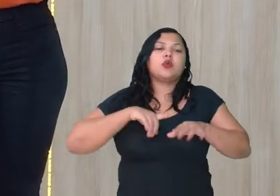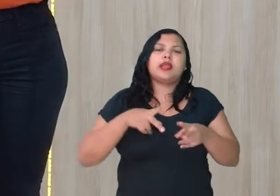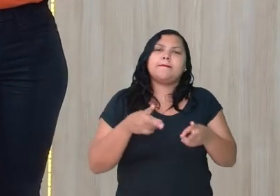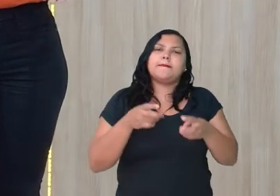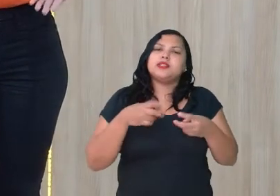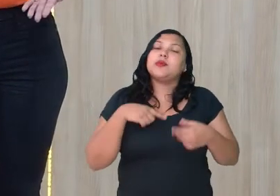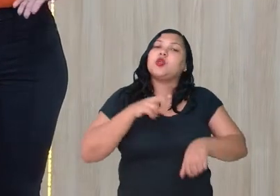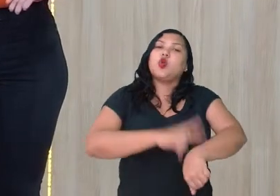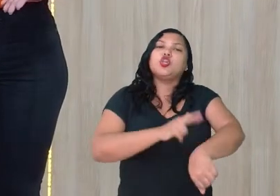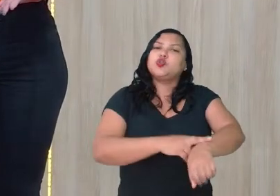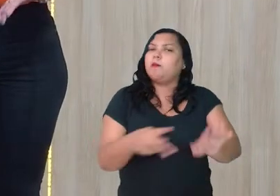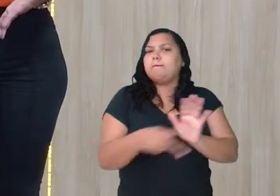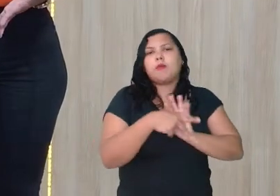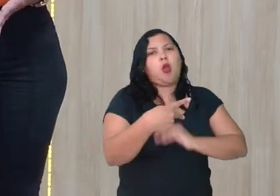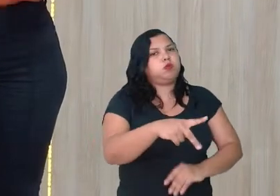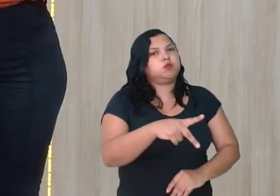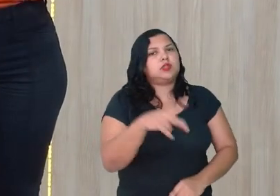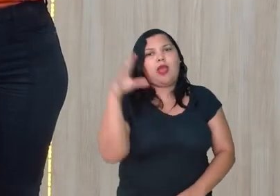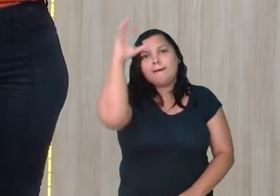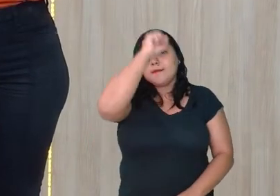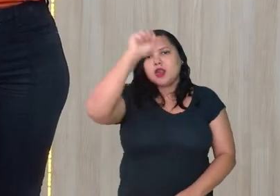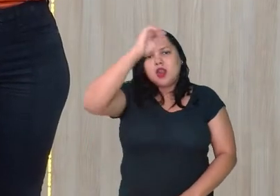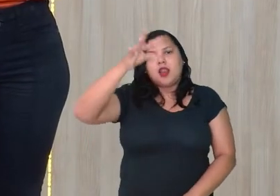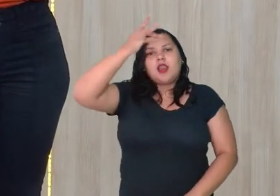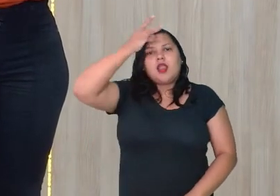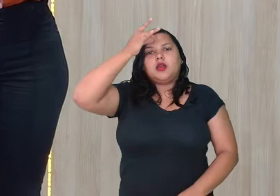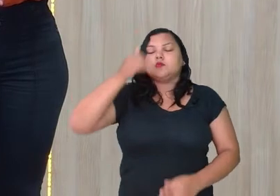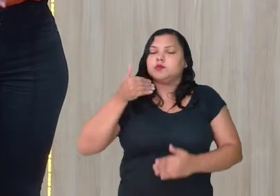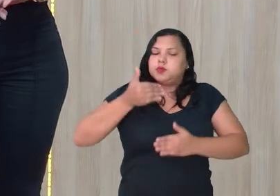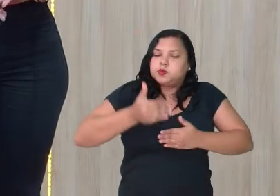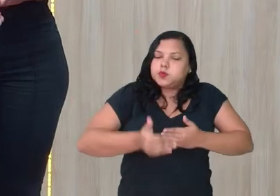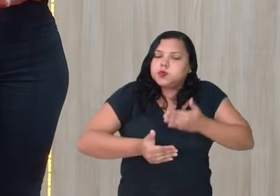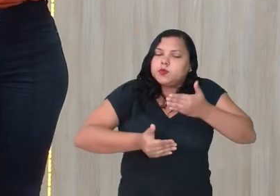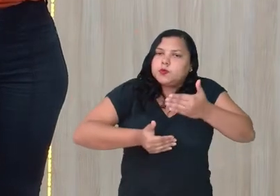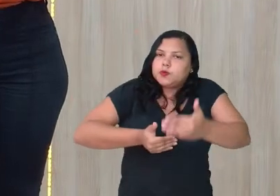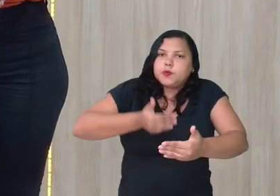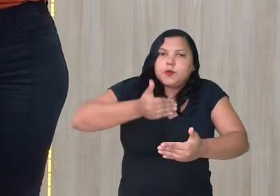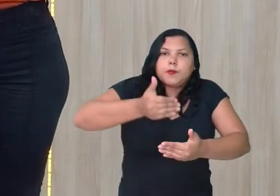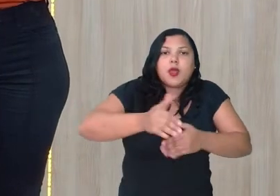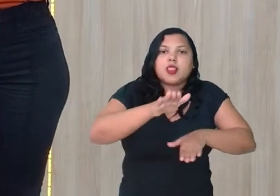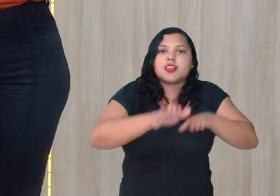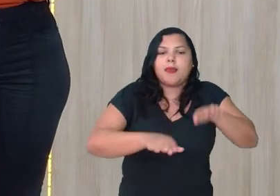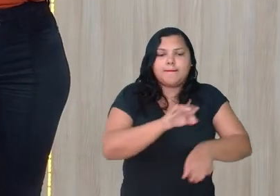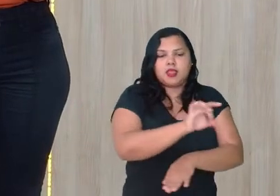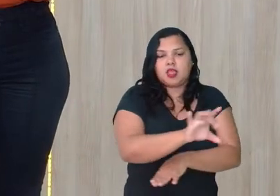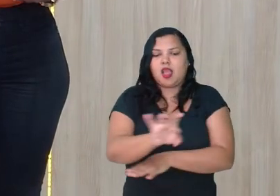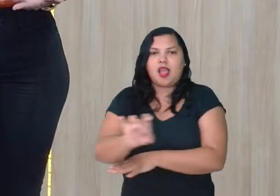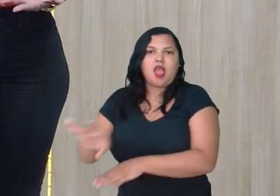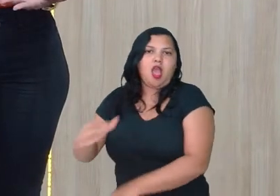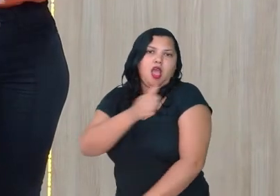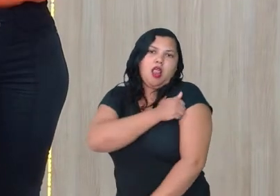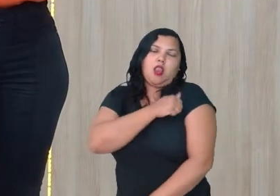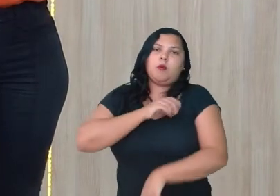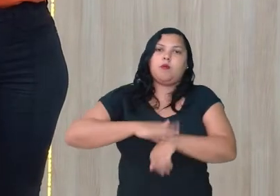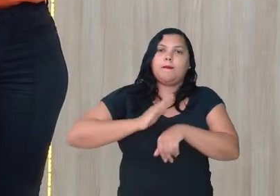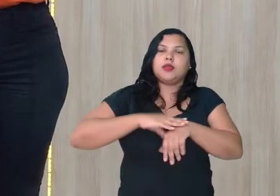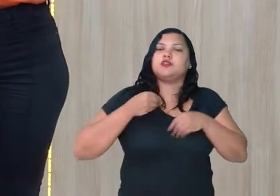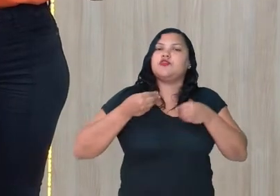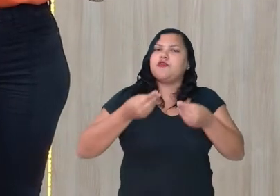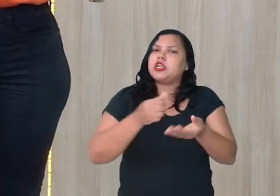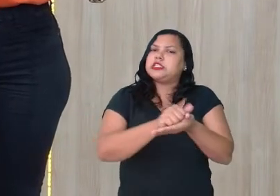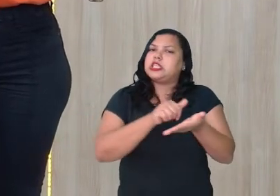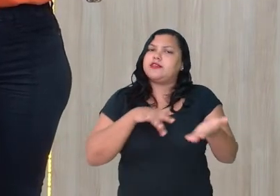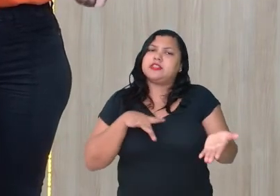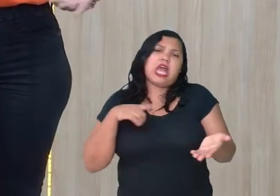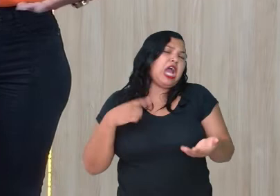muito específico para aprender, e a gente precisa estar atento a isso. Quando a gente vai oferecer uma atividade, quer seja uma